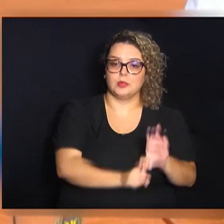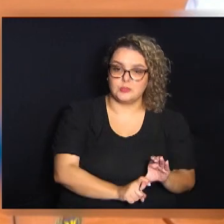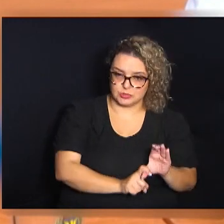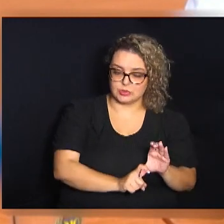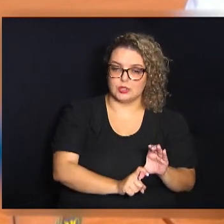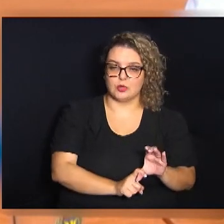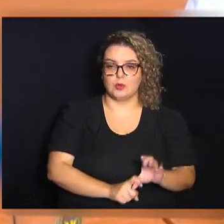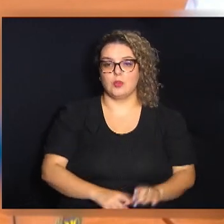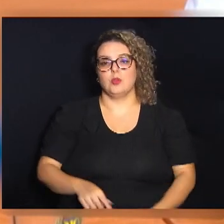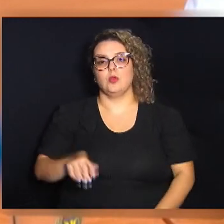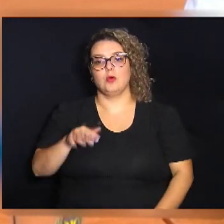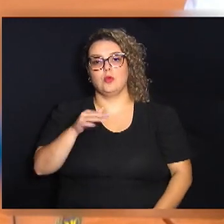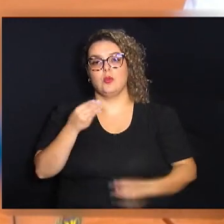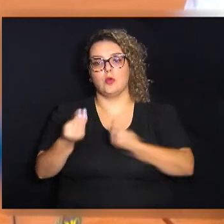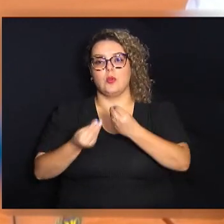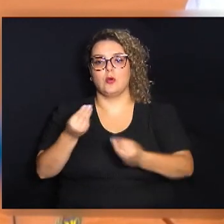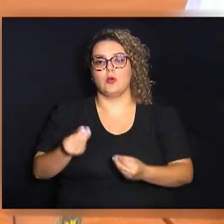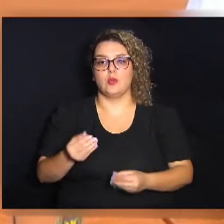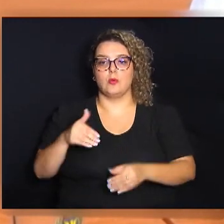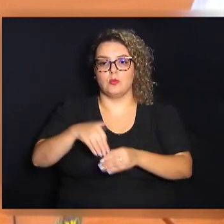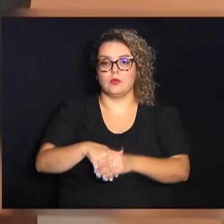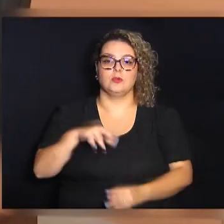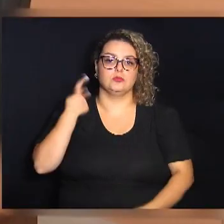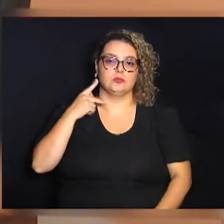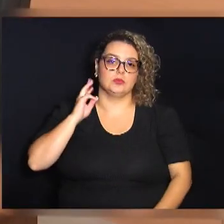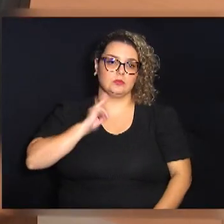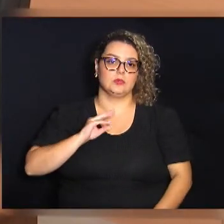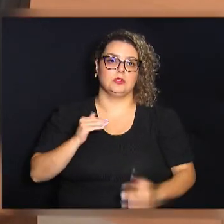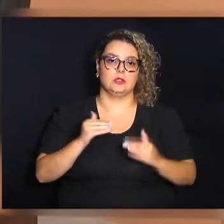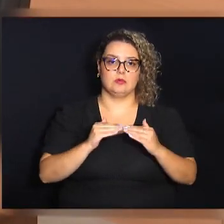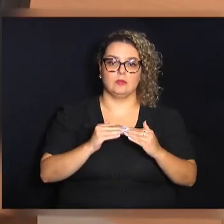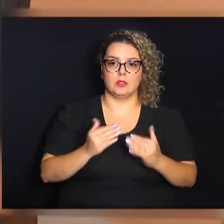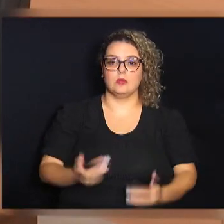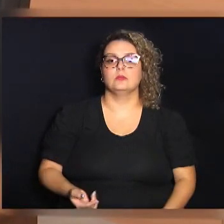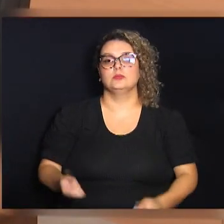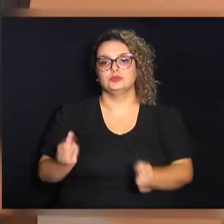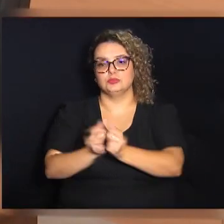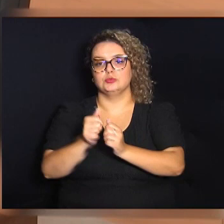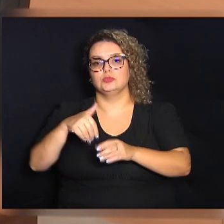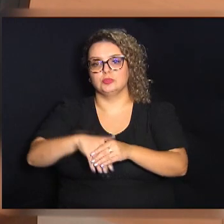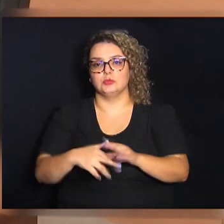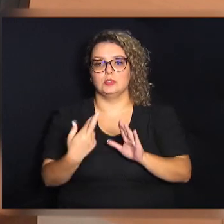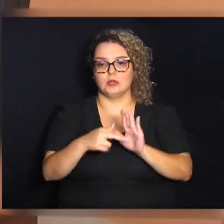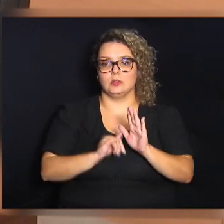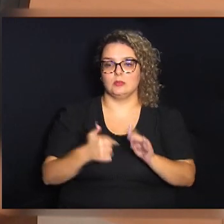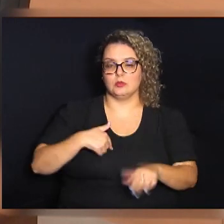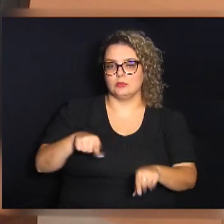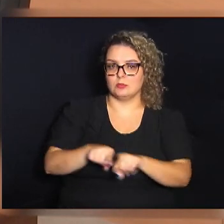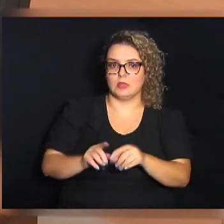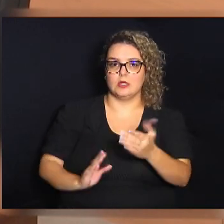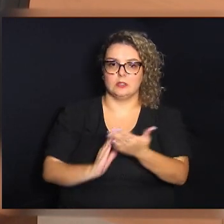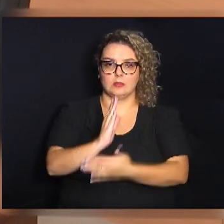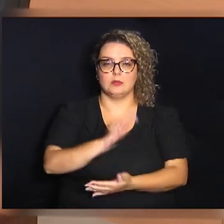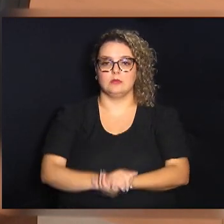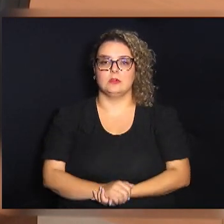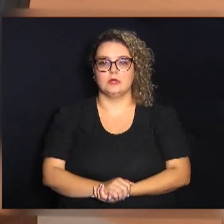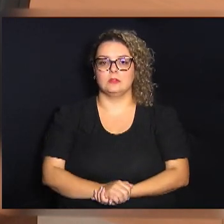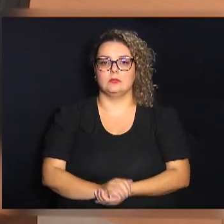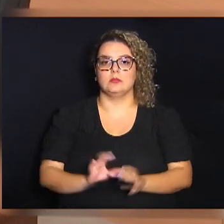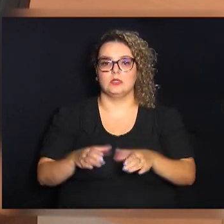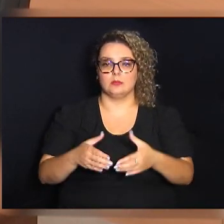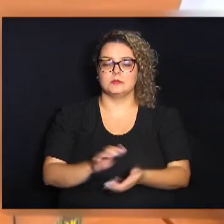bispo Fernando Mendes, como vota o vereador Cílio? Acompanho o relator, presidente. Eu também acompanho, está aprovado pela